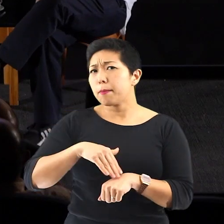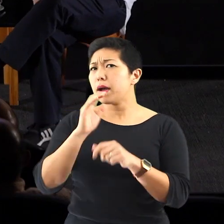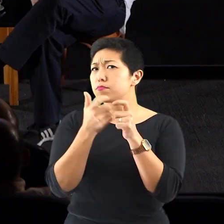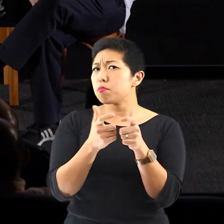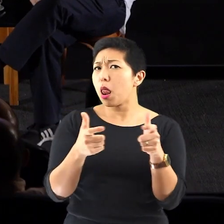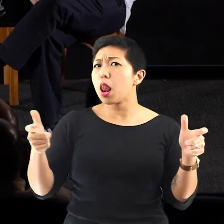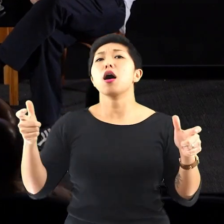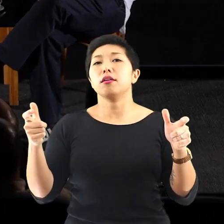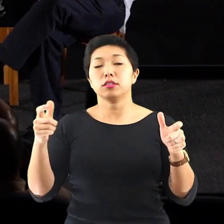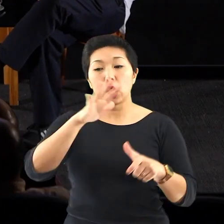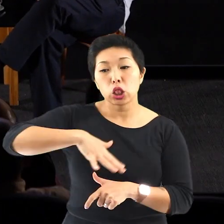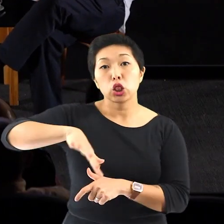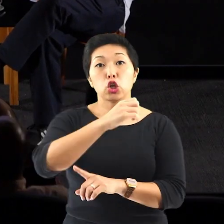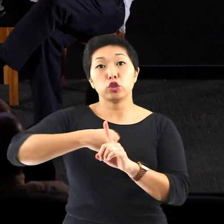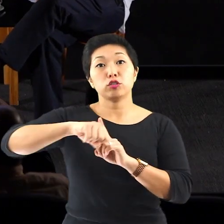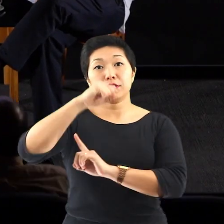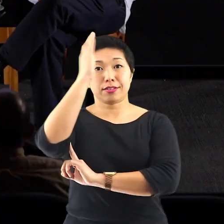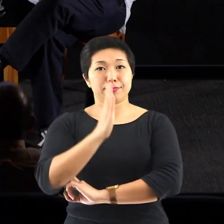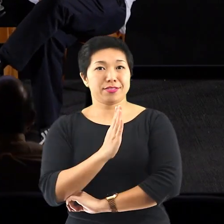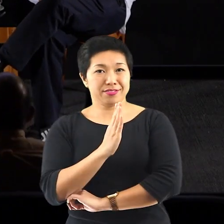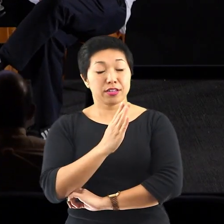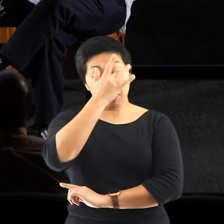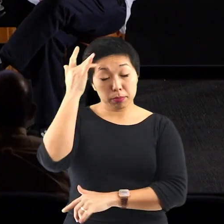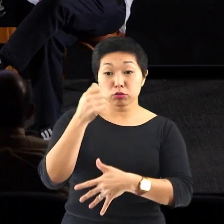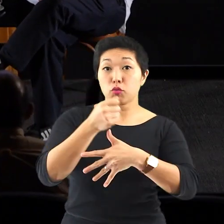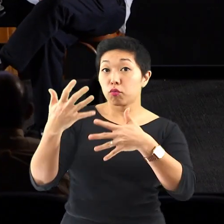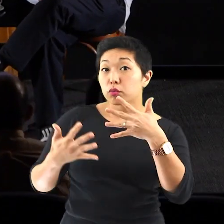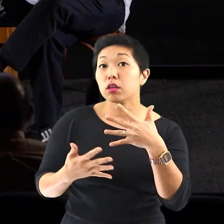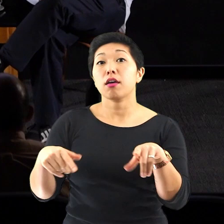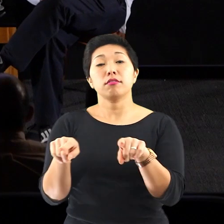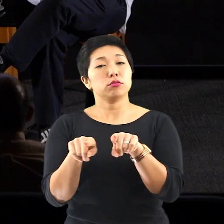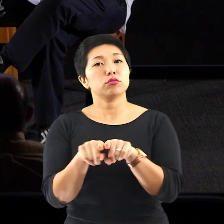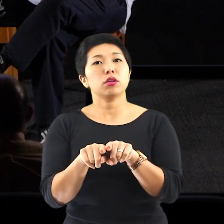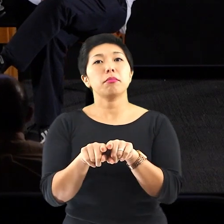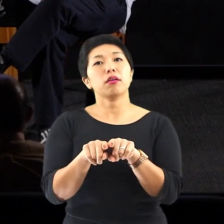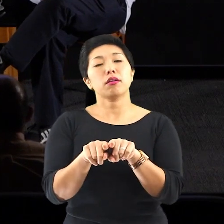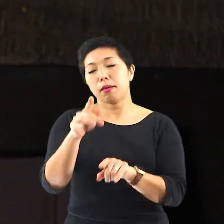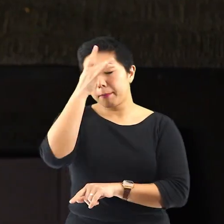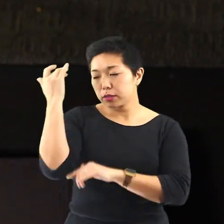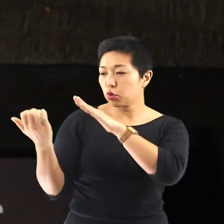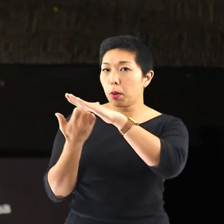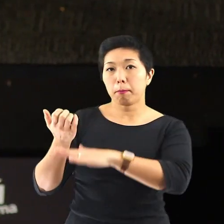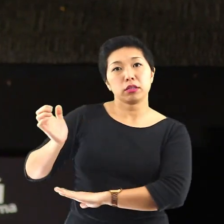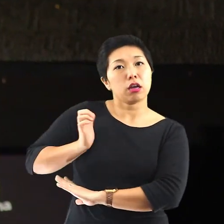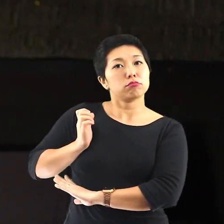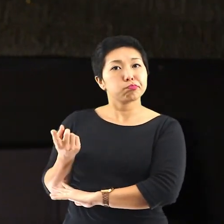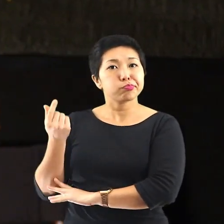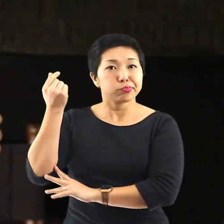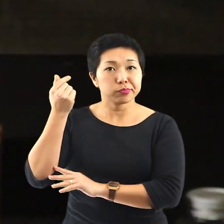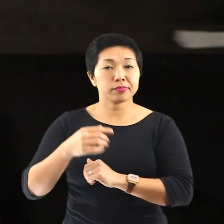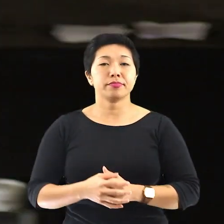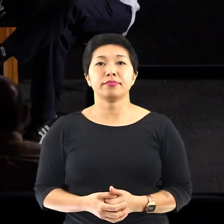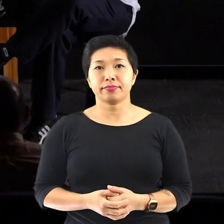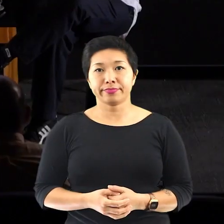consciência de toda a sociedade brasileira, desde os moradores em situação de rua até os empresários.